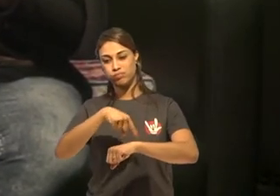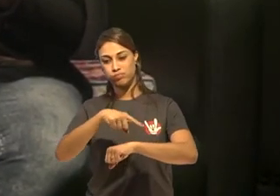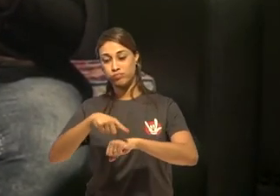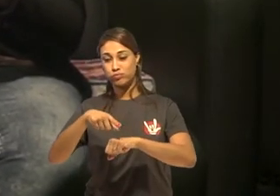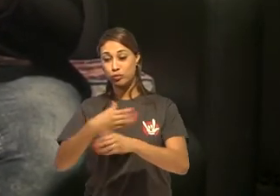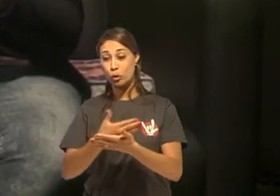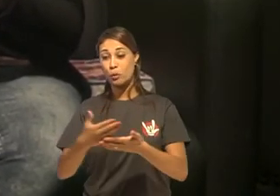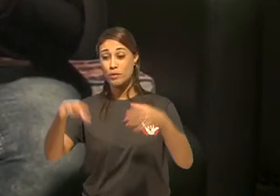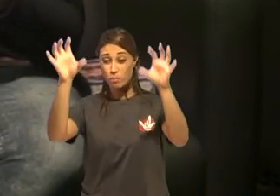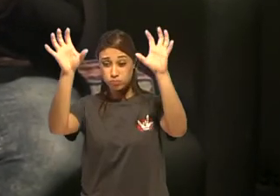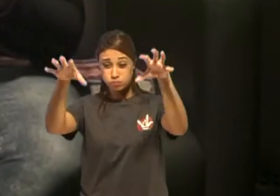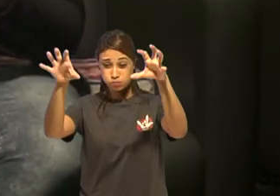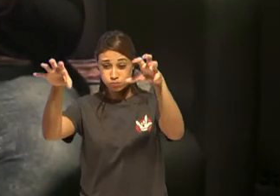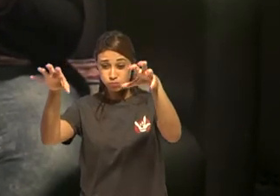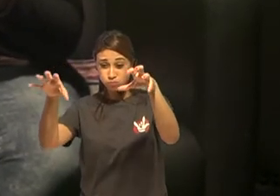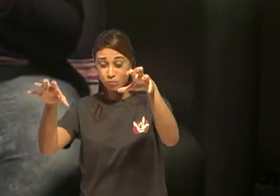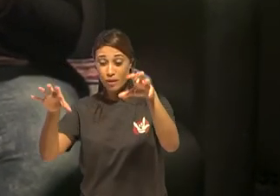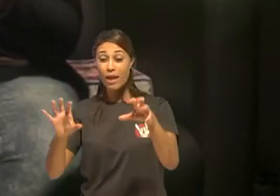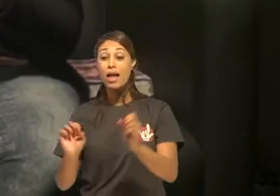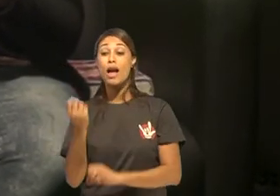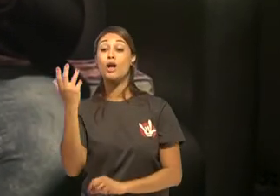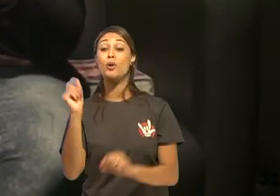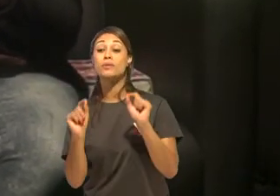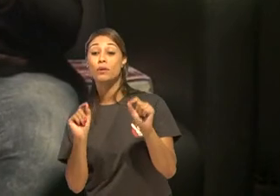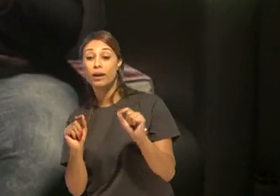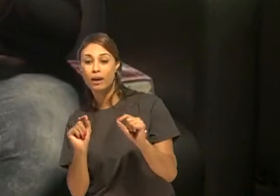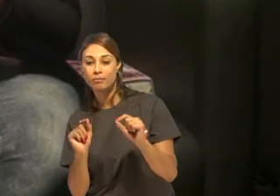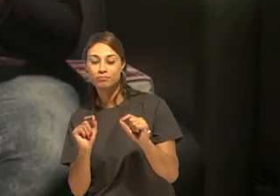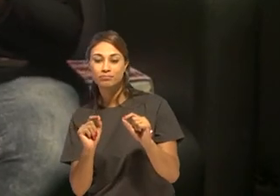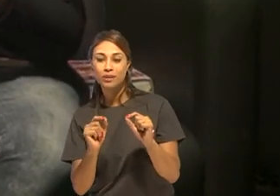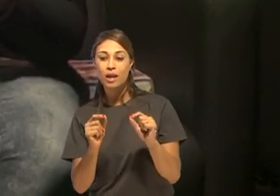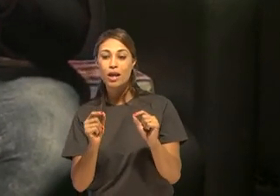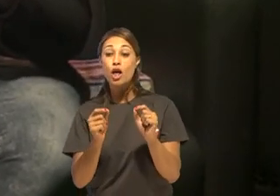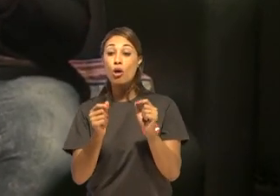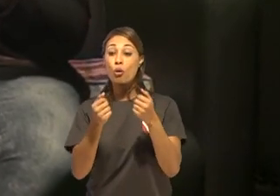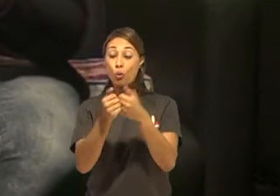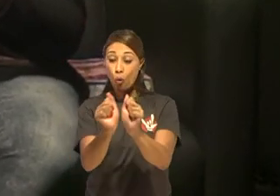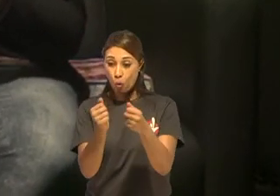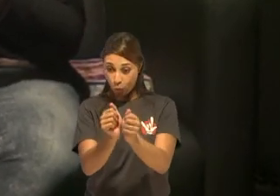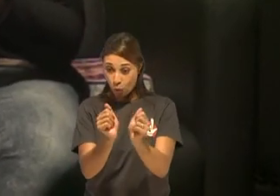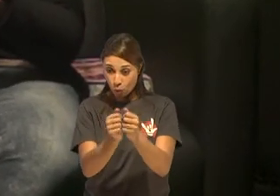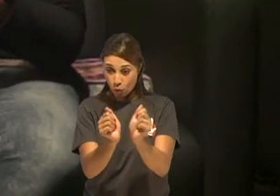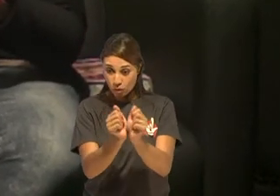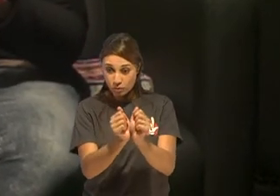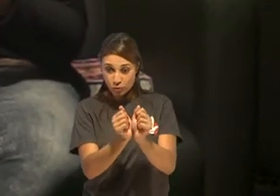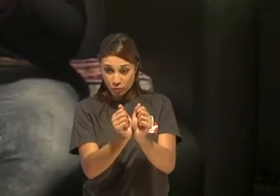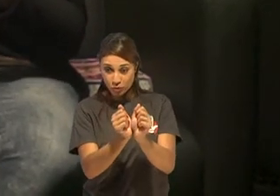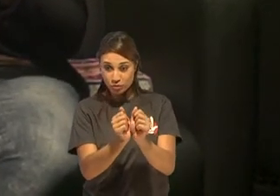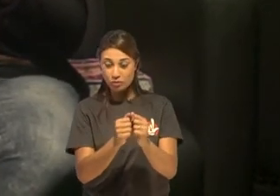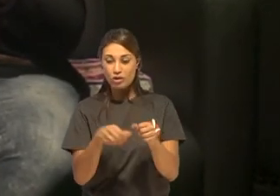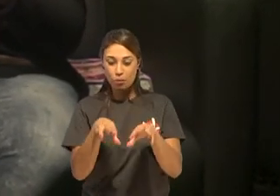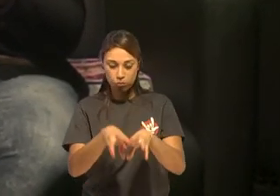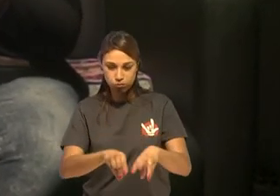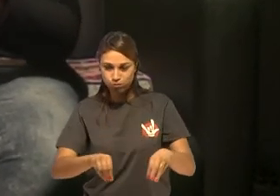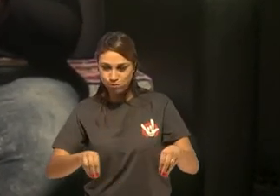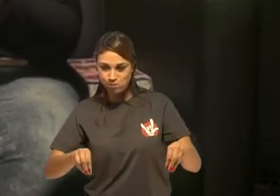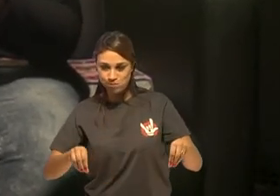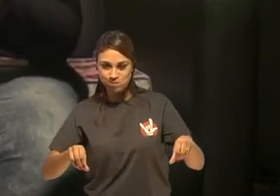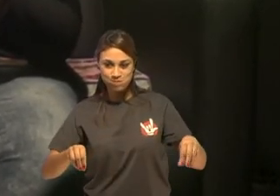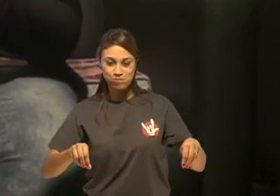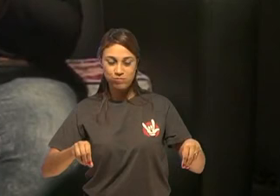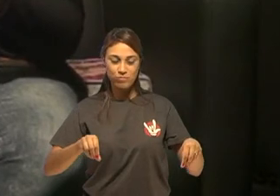galera atolou perto do acampamento, atolou o busão. 2 brothers que estavam indo de moto caíram de moto na